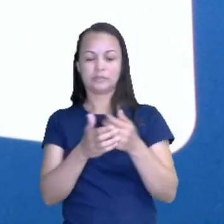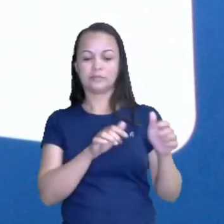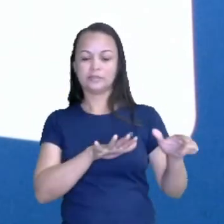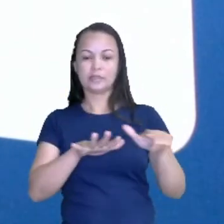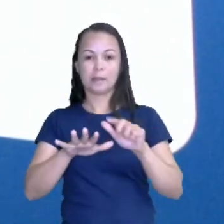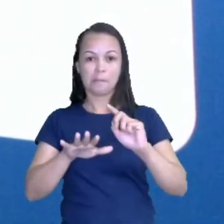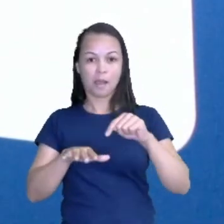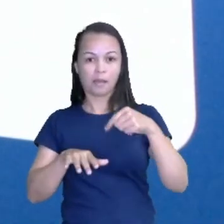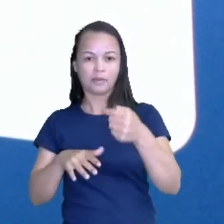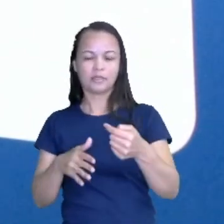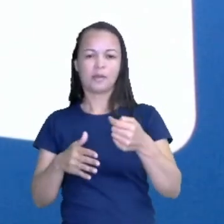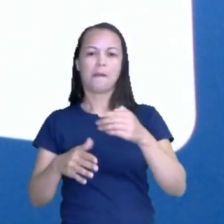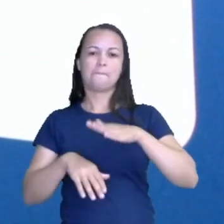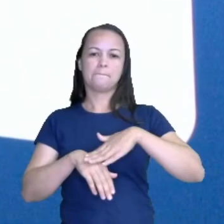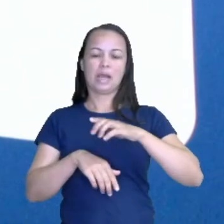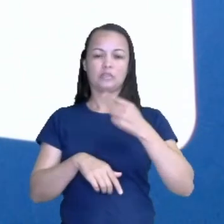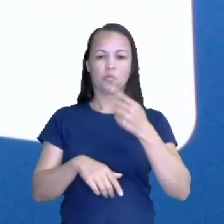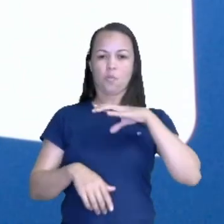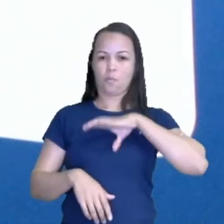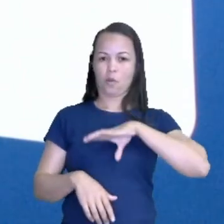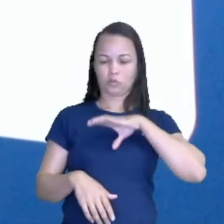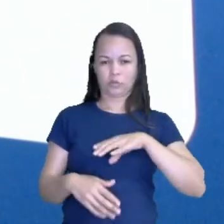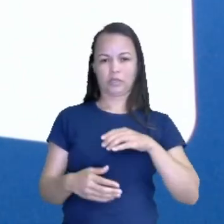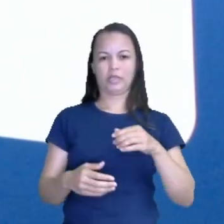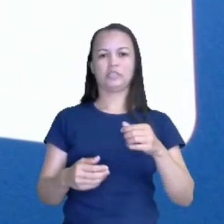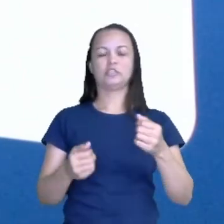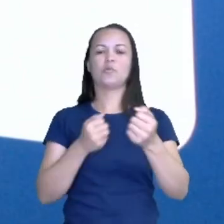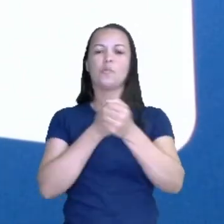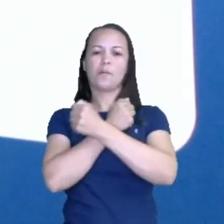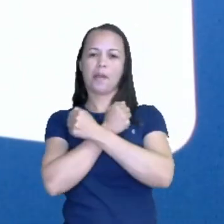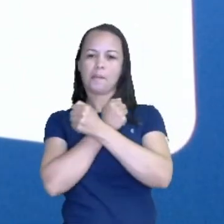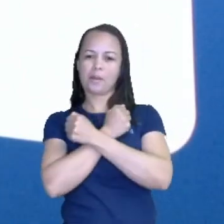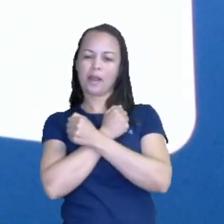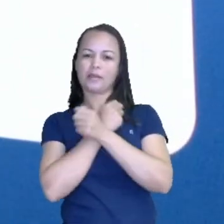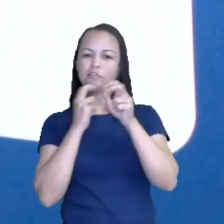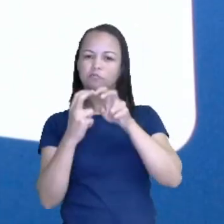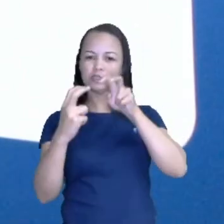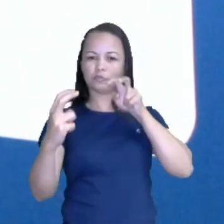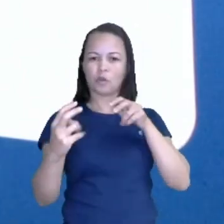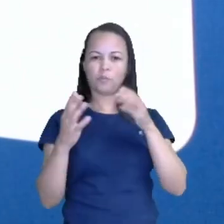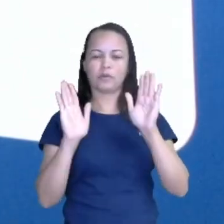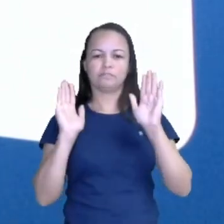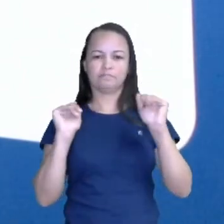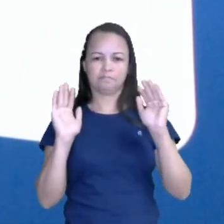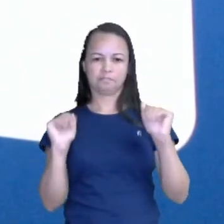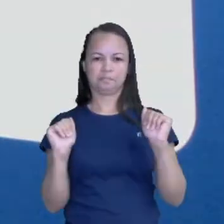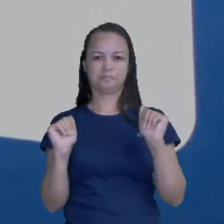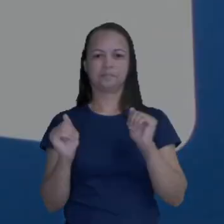mais uma aula de língua portuguesa. Um abraço virtual para vocês e até a próxima!